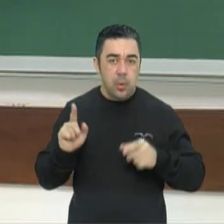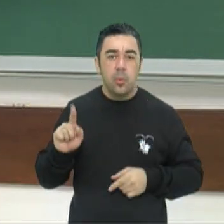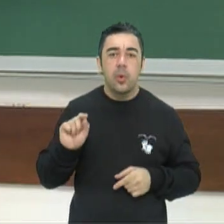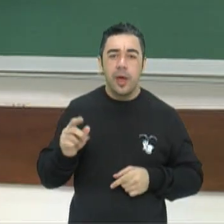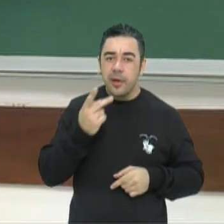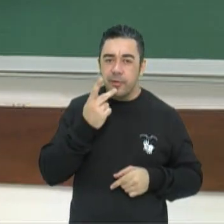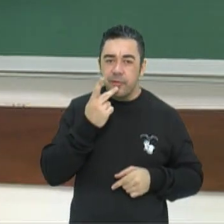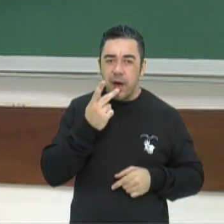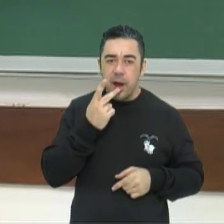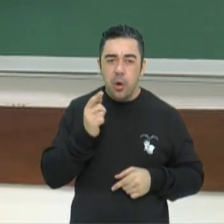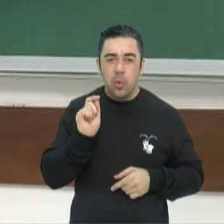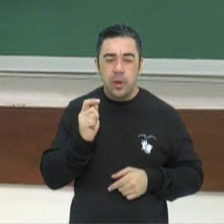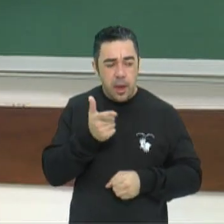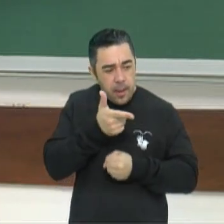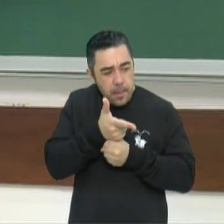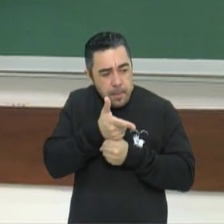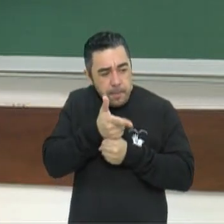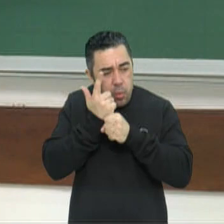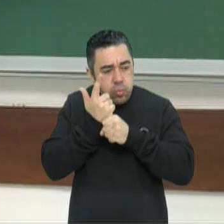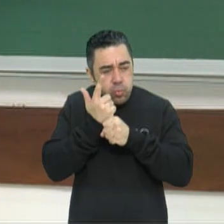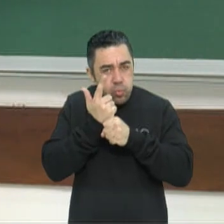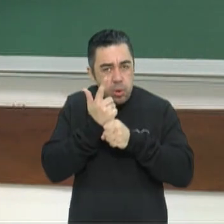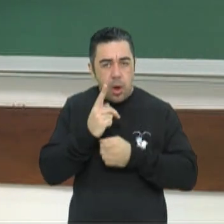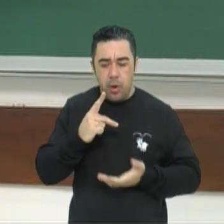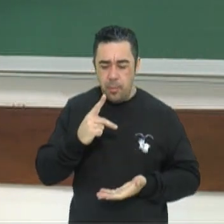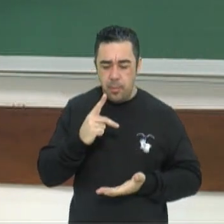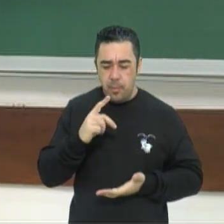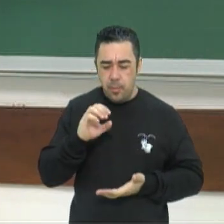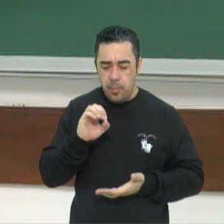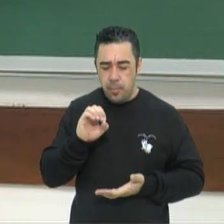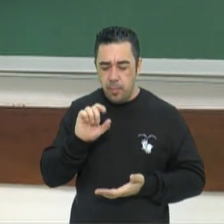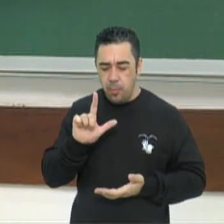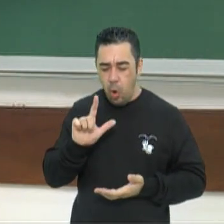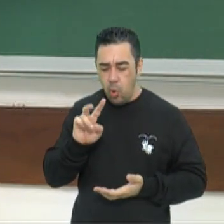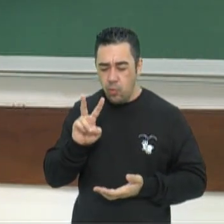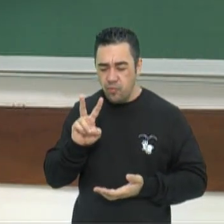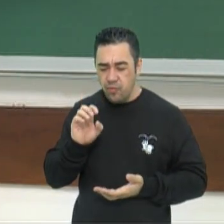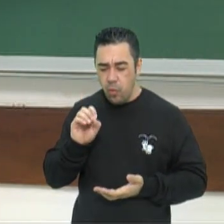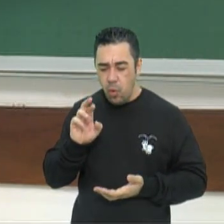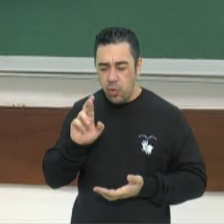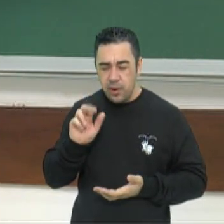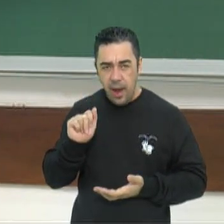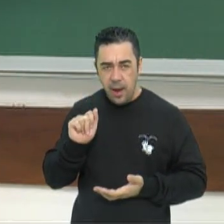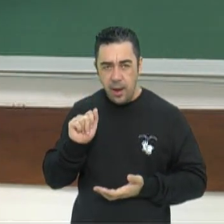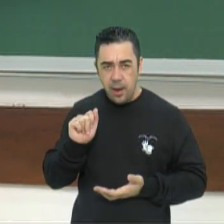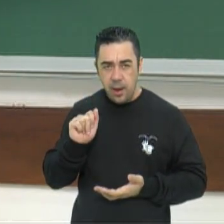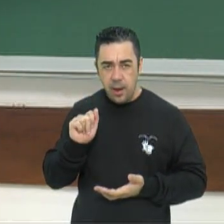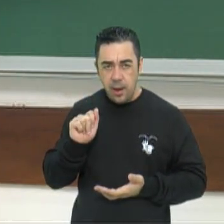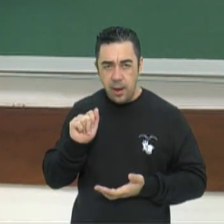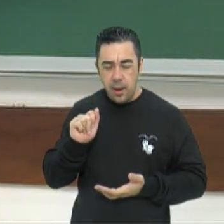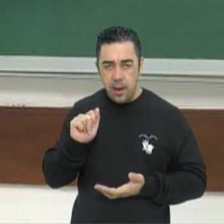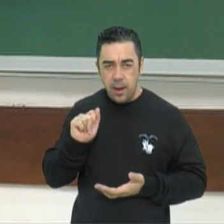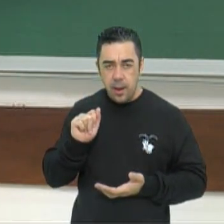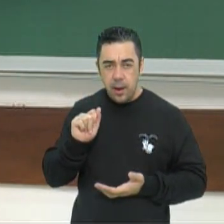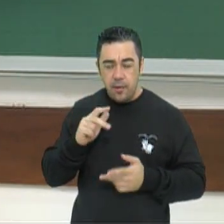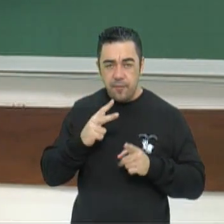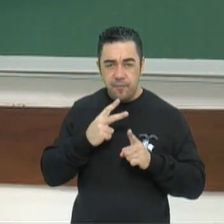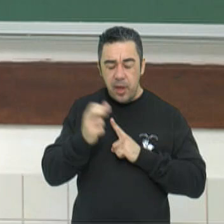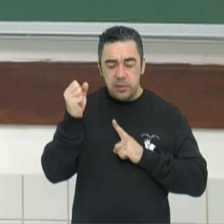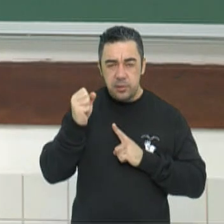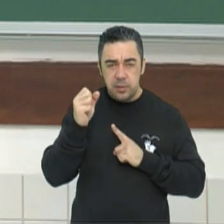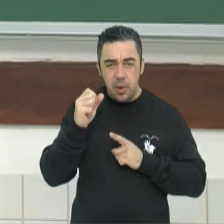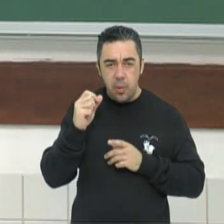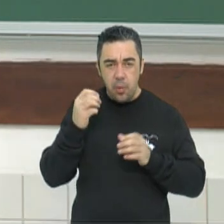pólvora prevaleceu sobre o arco e a flecha. Então, por ali, a gente já consegue, por esse trecho, já percebemos